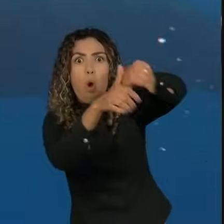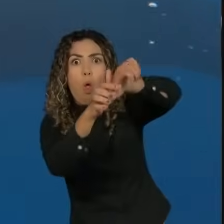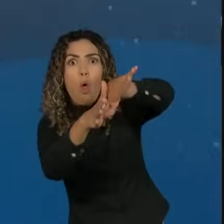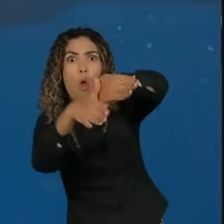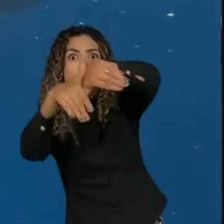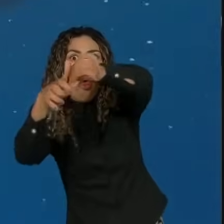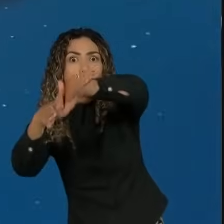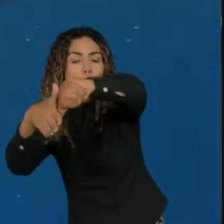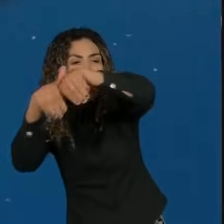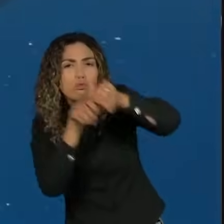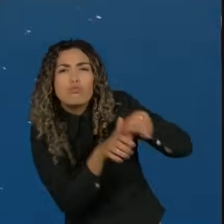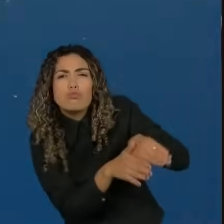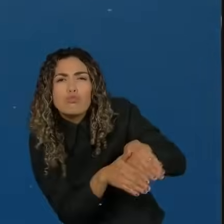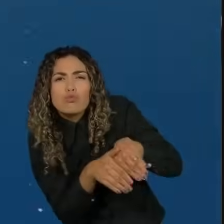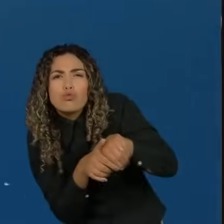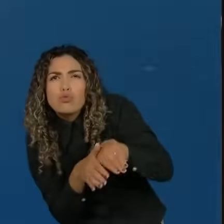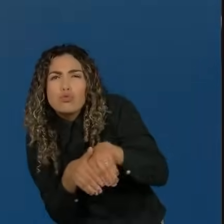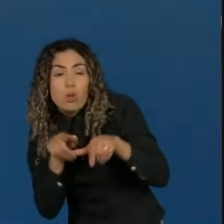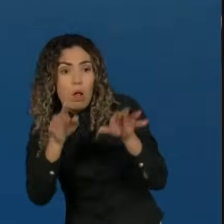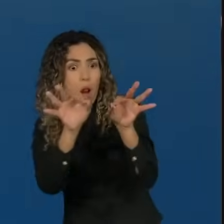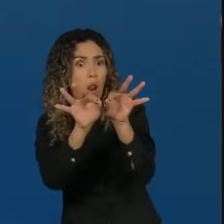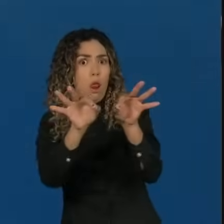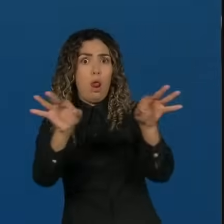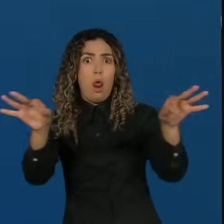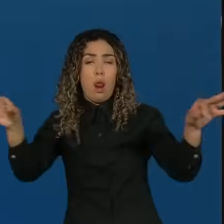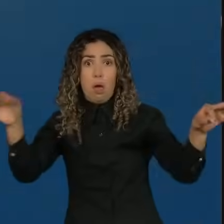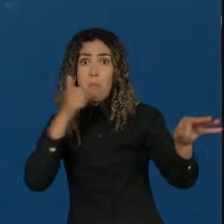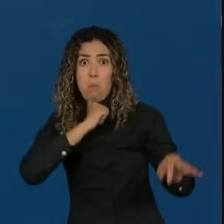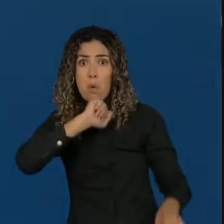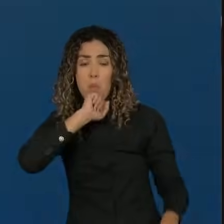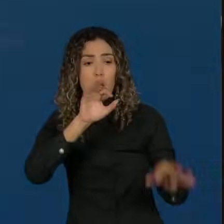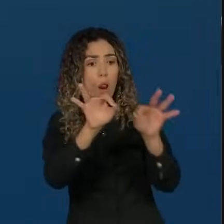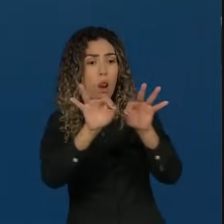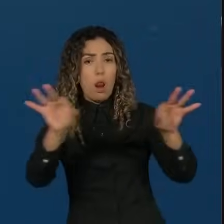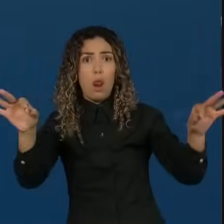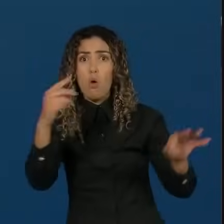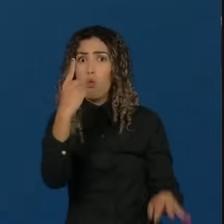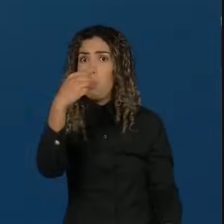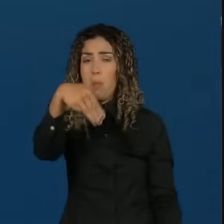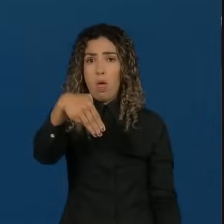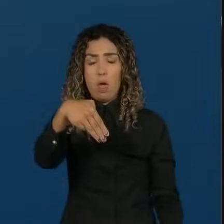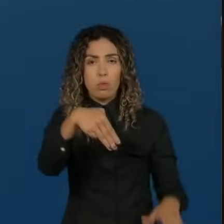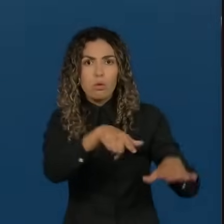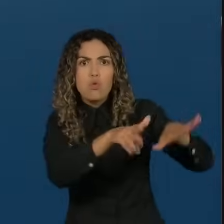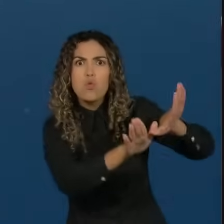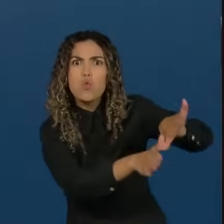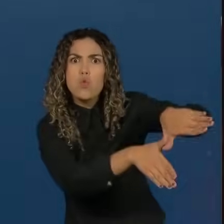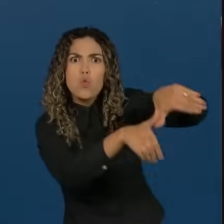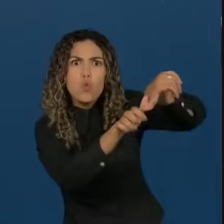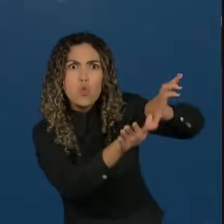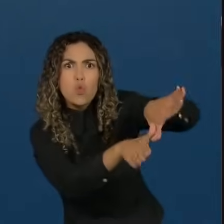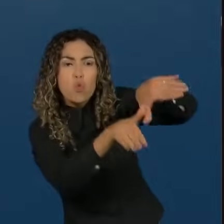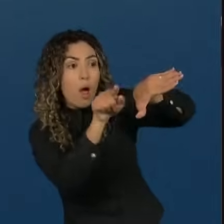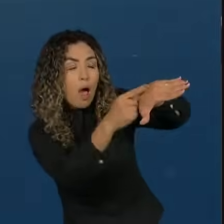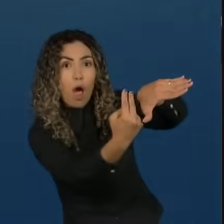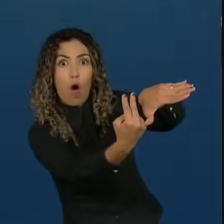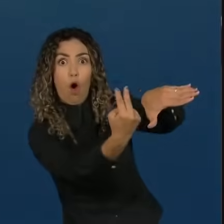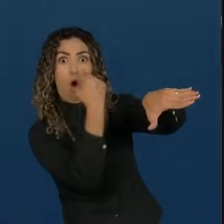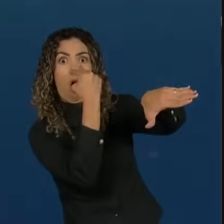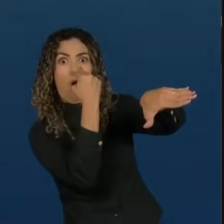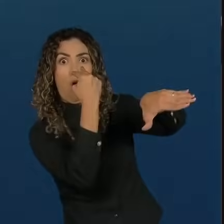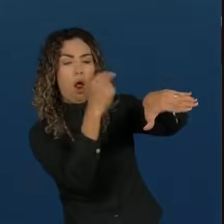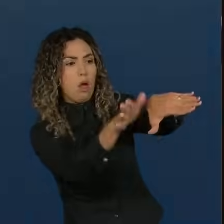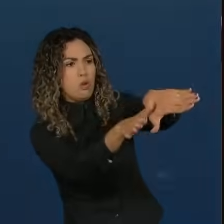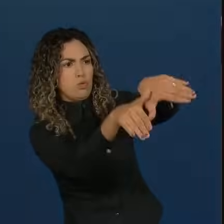comprimento. É o meu animal preferido no mundo, porque é um animal fascinante. E ela olha para mim, ela vira o corpo dela para mim, junto